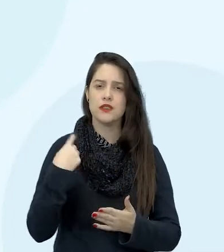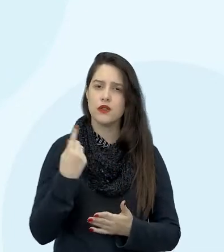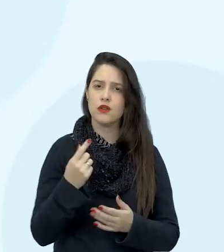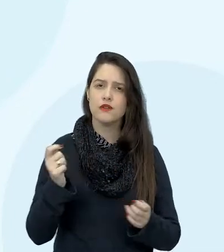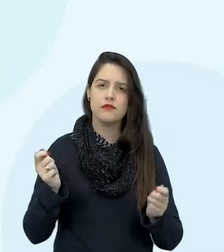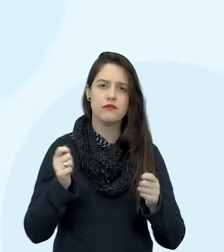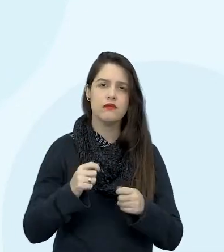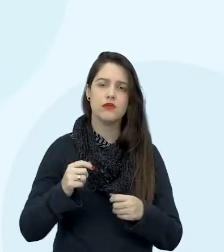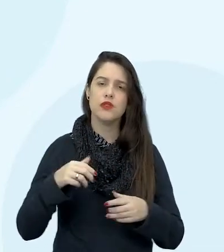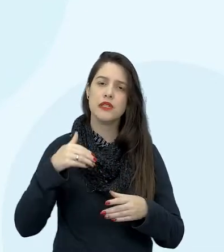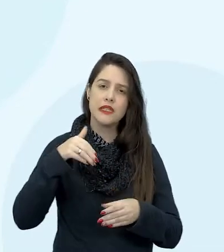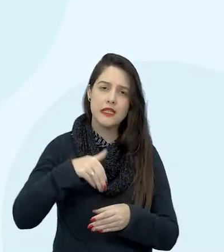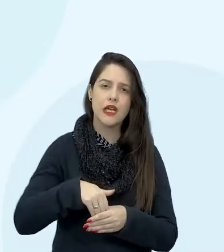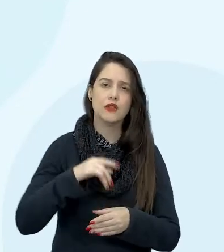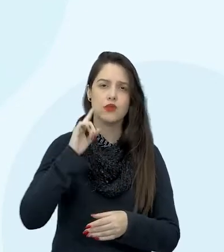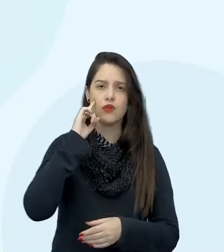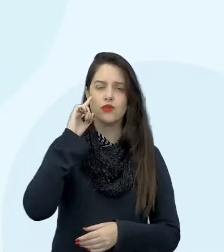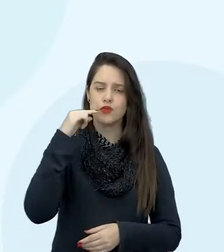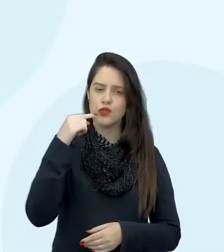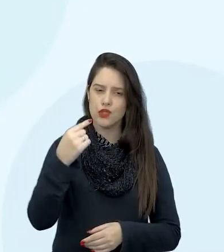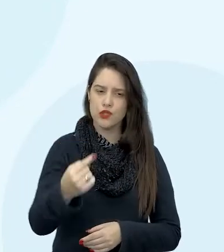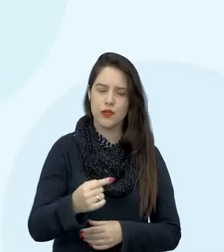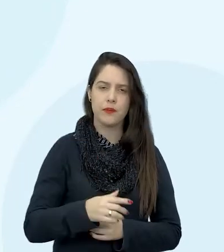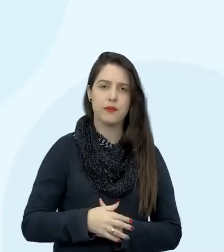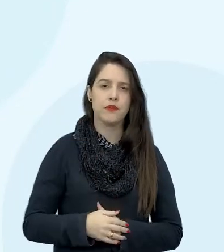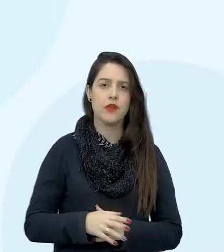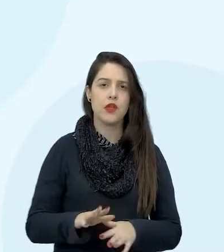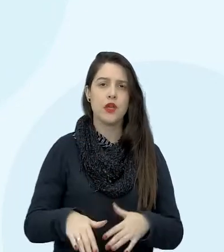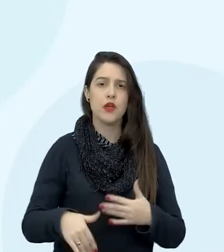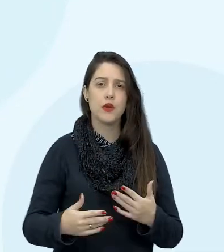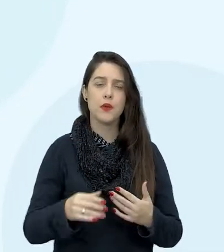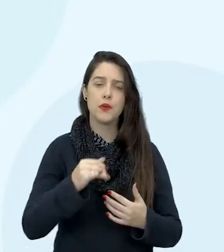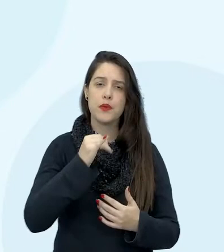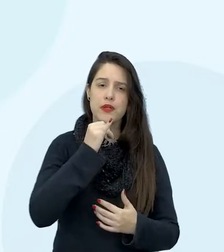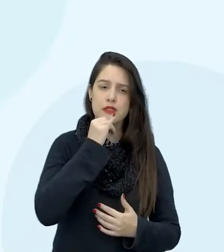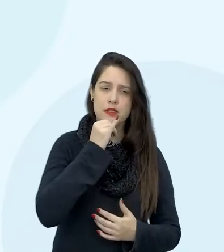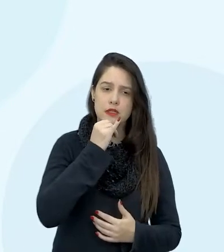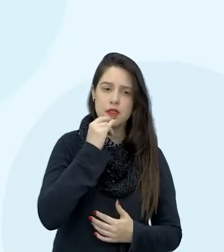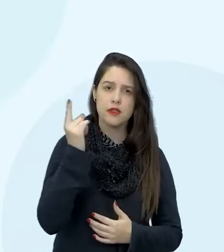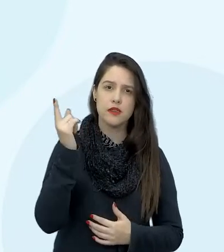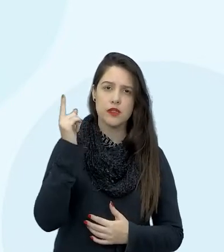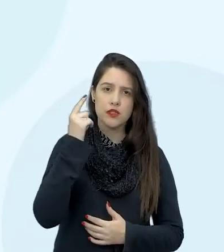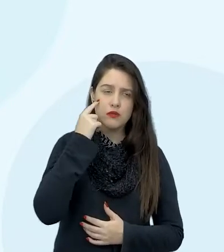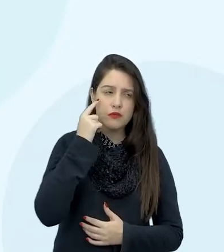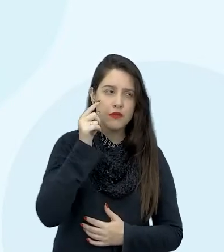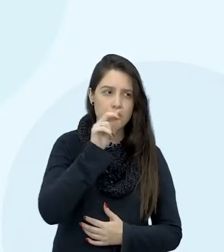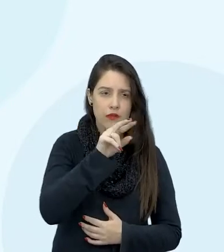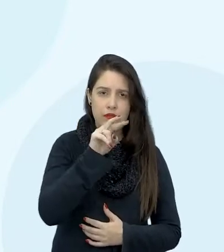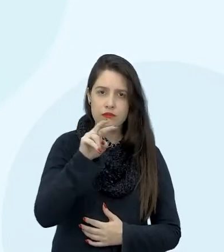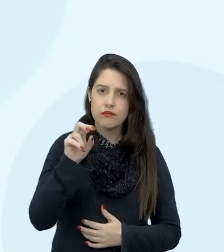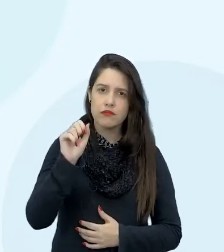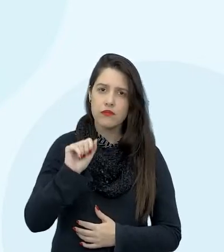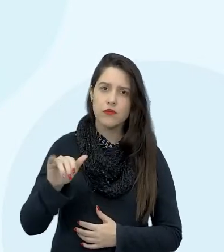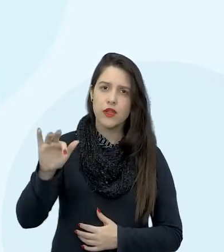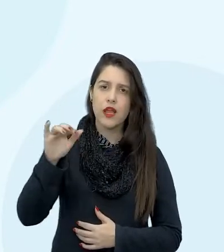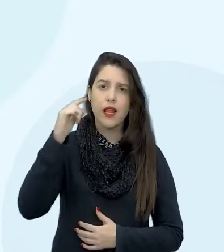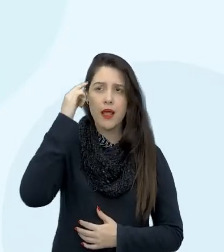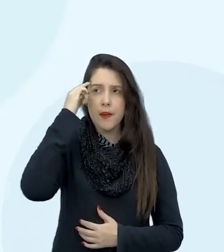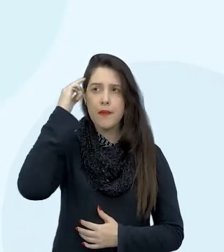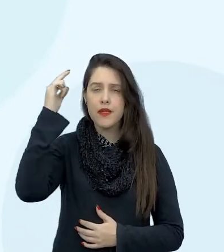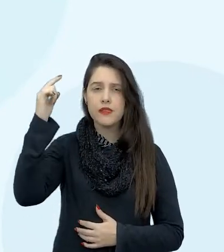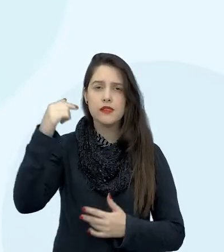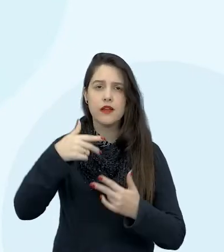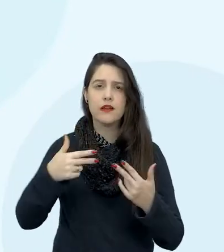realidade, dentro do nosso dia a dia. Quando, por exemplo, a gente tem que, querendo ou não, pensar no aspecto